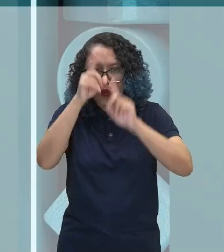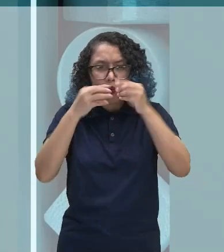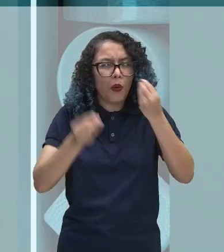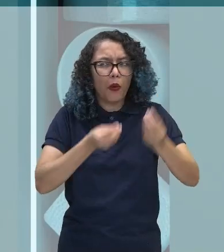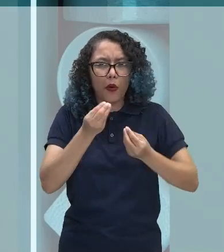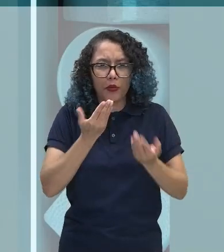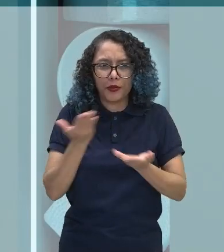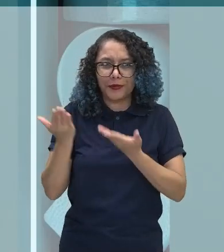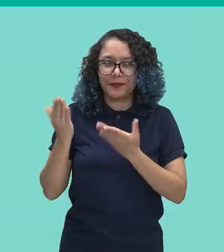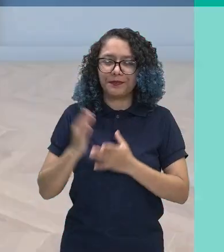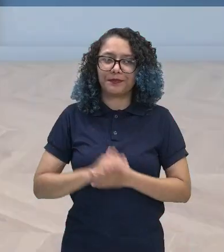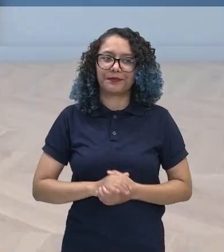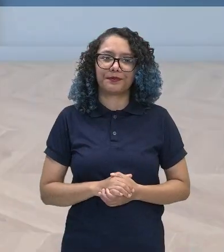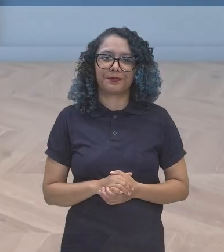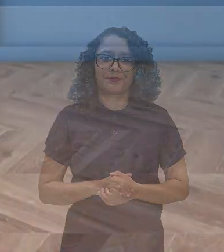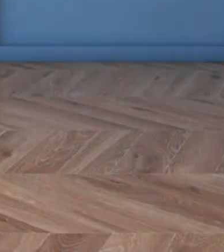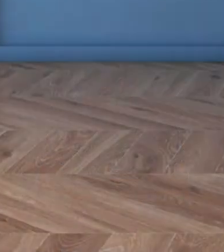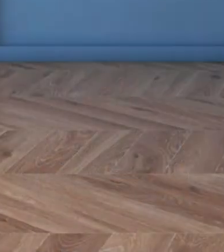assistir?